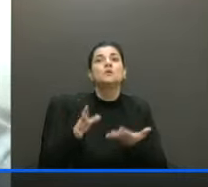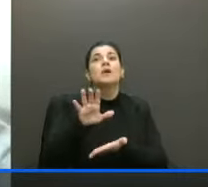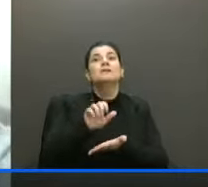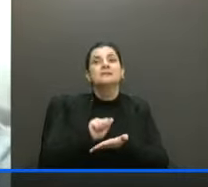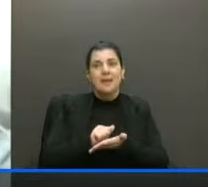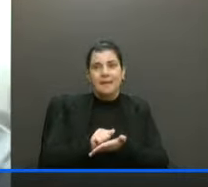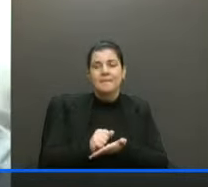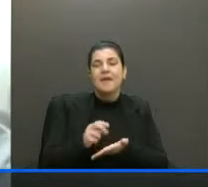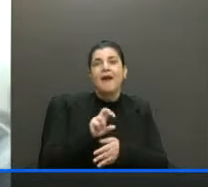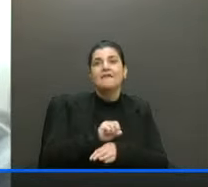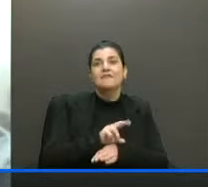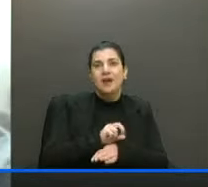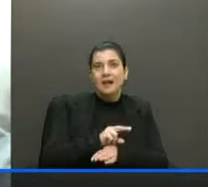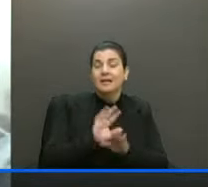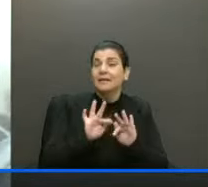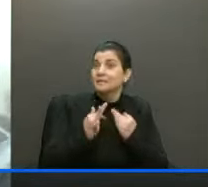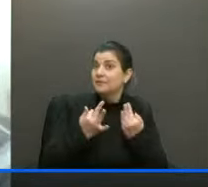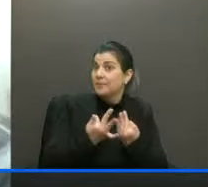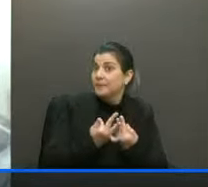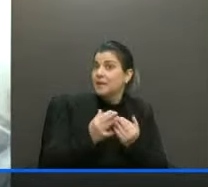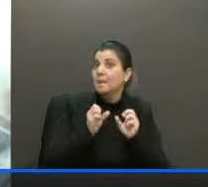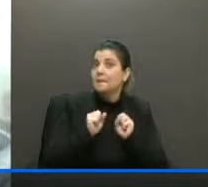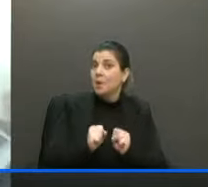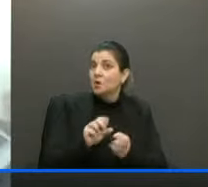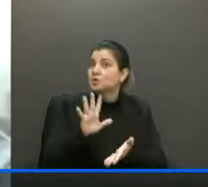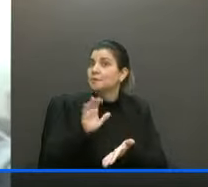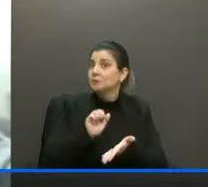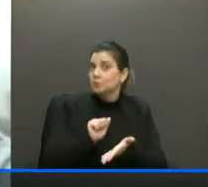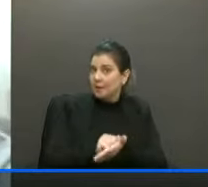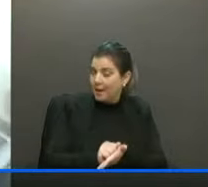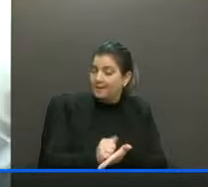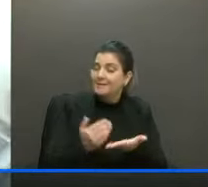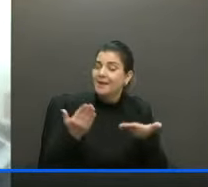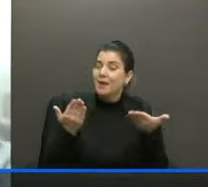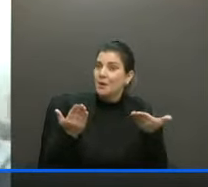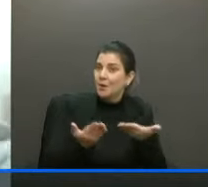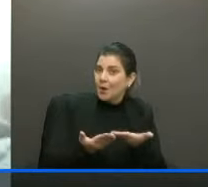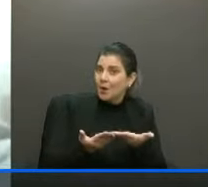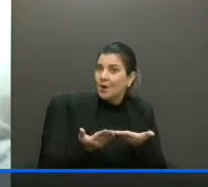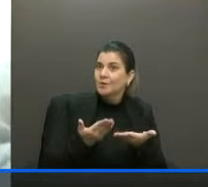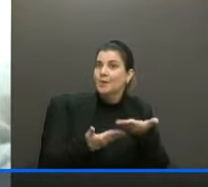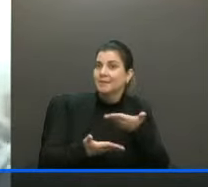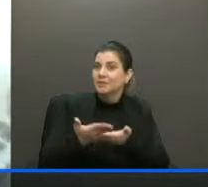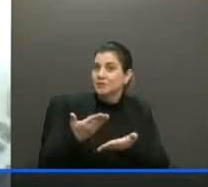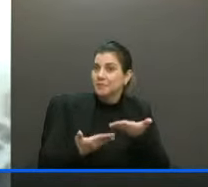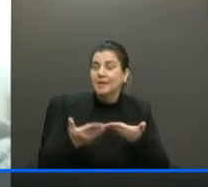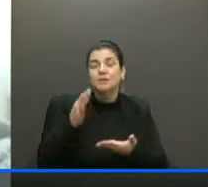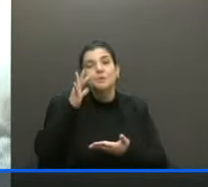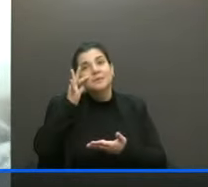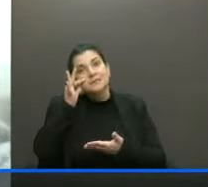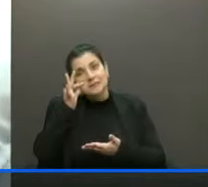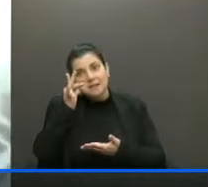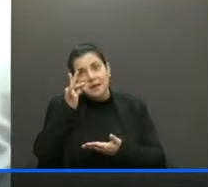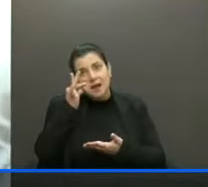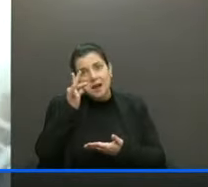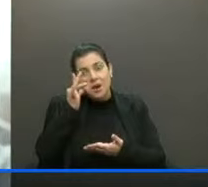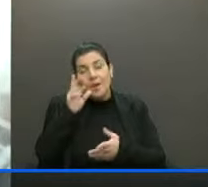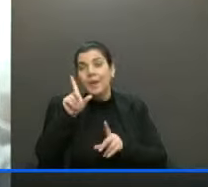vaga, né, que essa família ela pode matricular e que nesse momento o atendimento presencial, ele